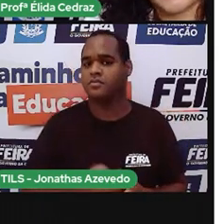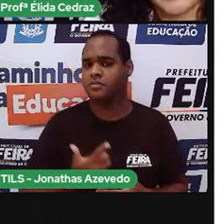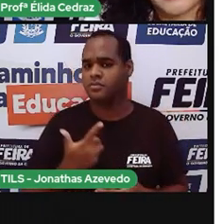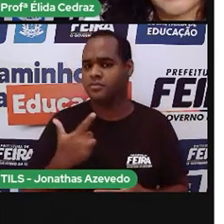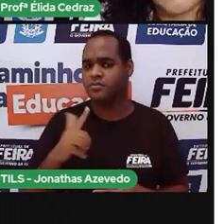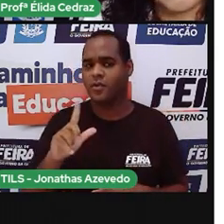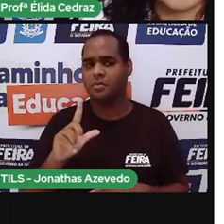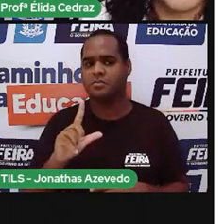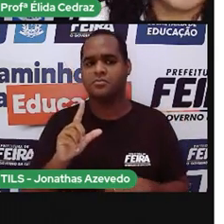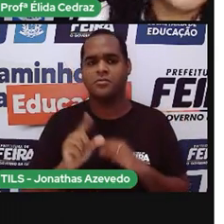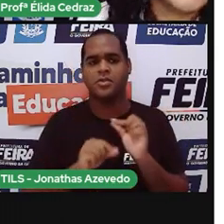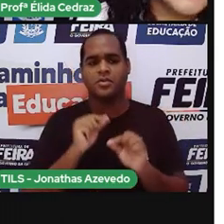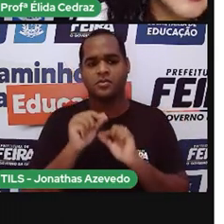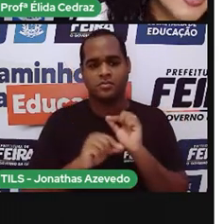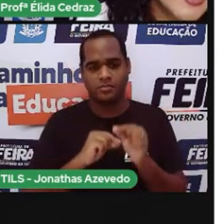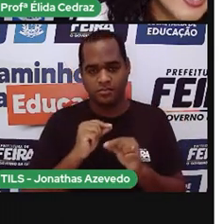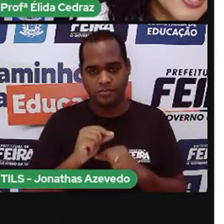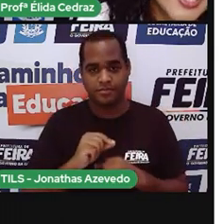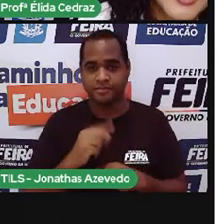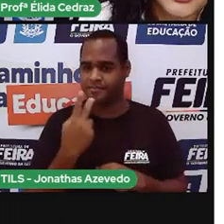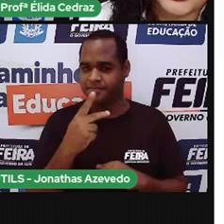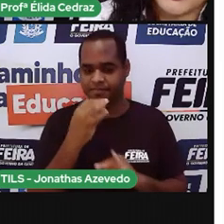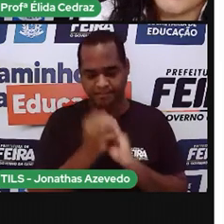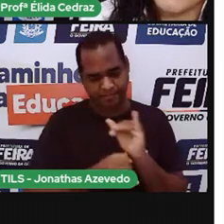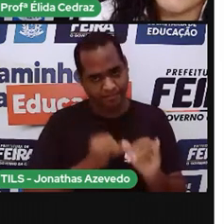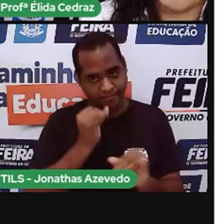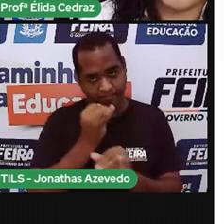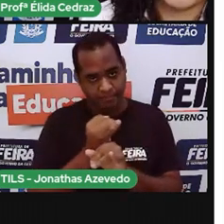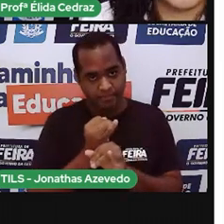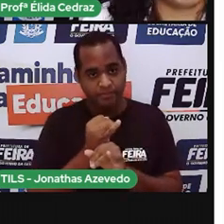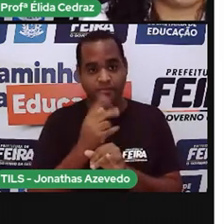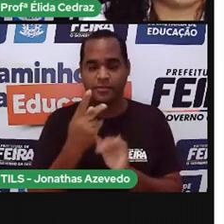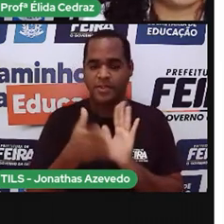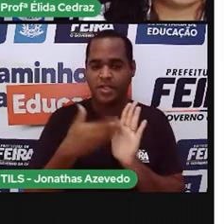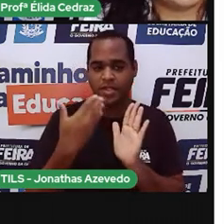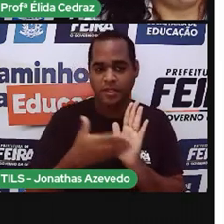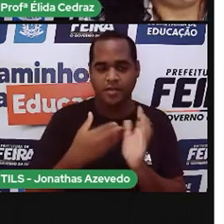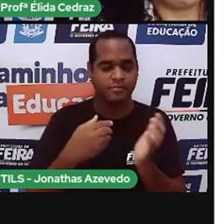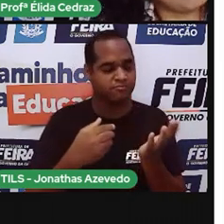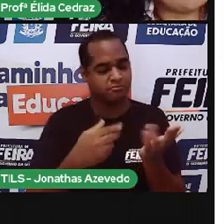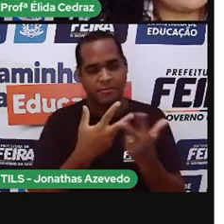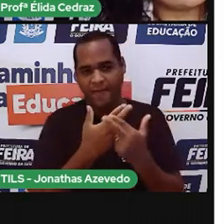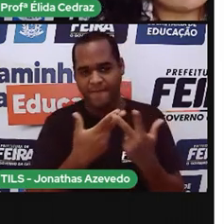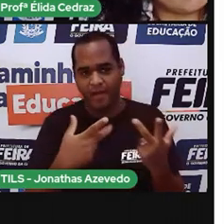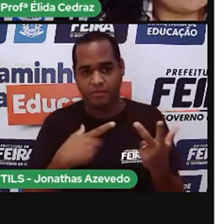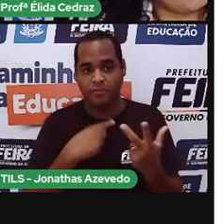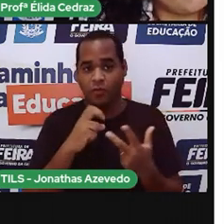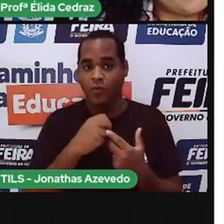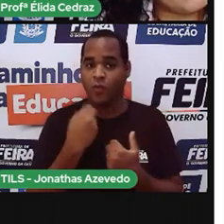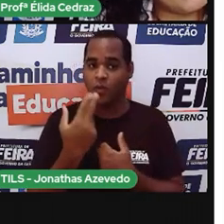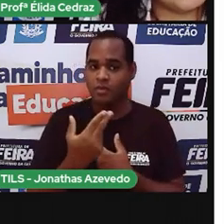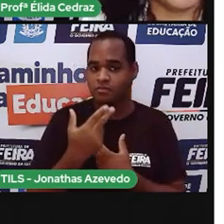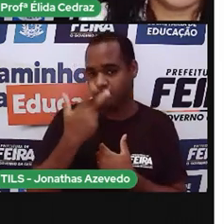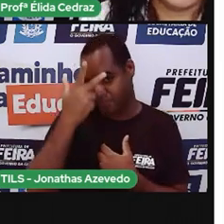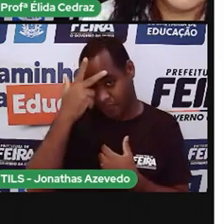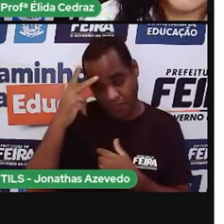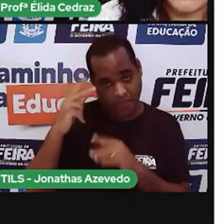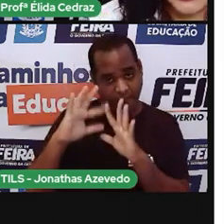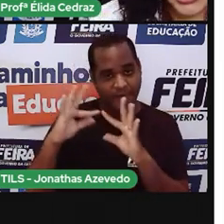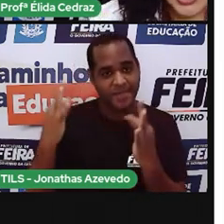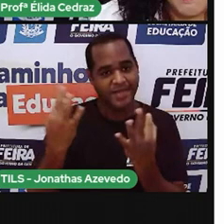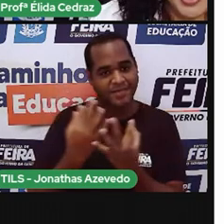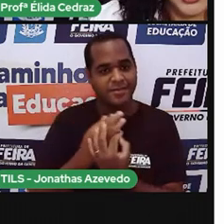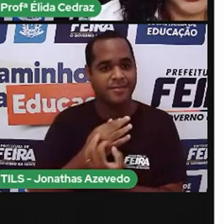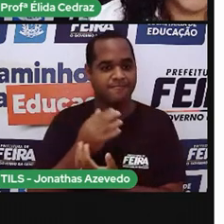estão esse pesquisa na internet em livros revista o conversa com algum adulto